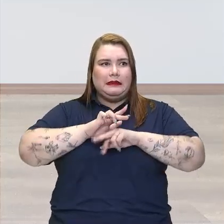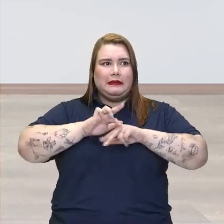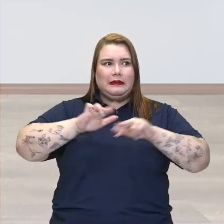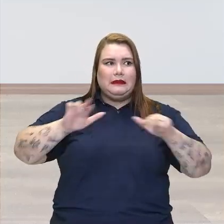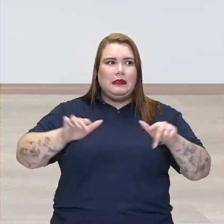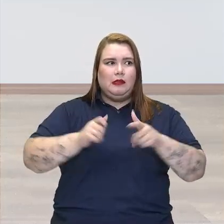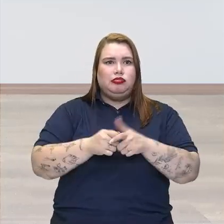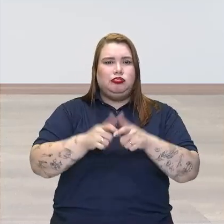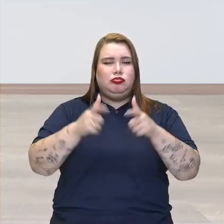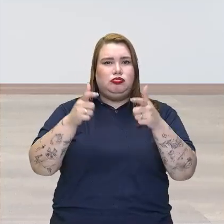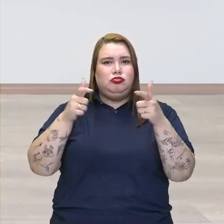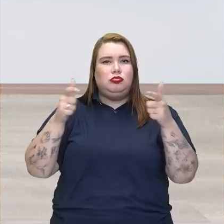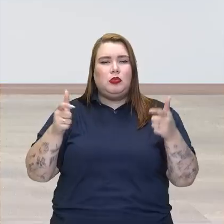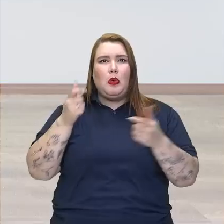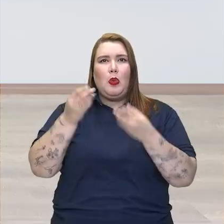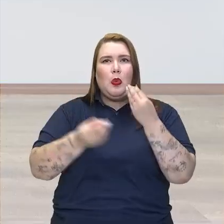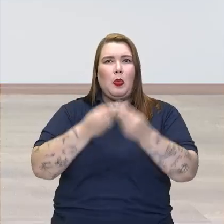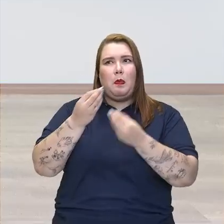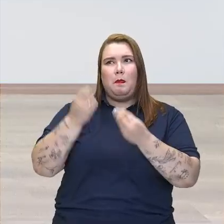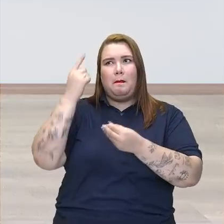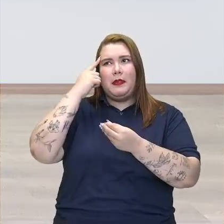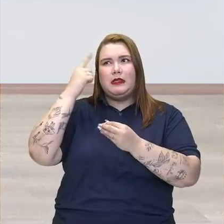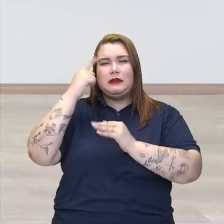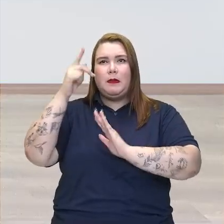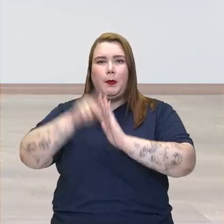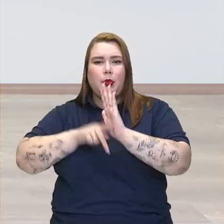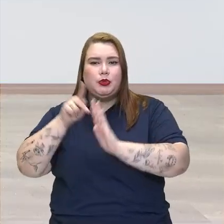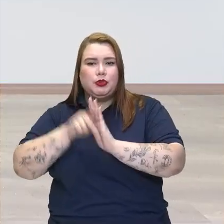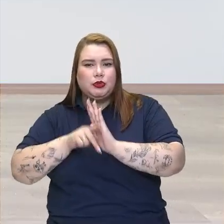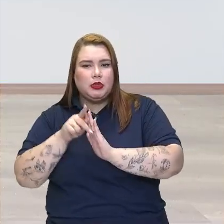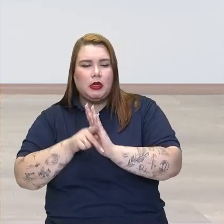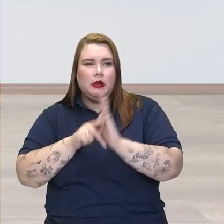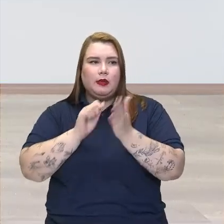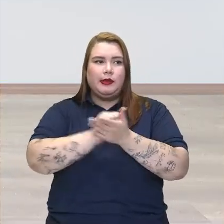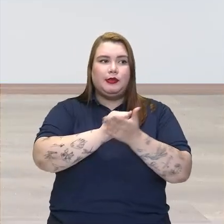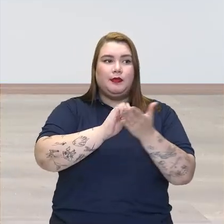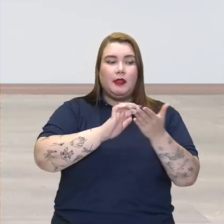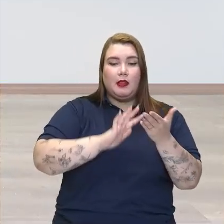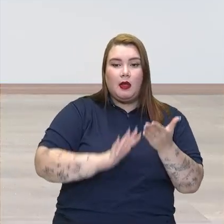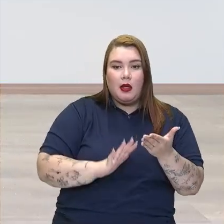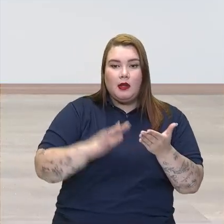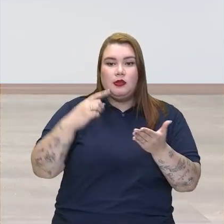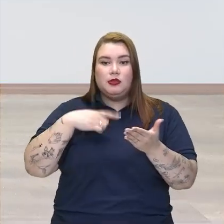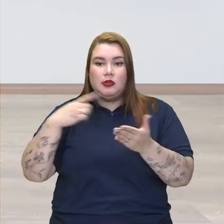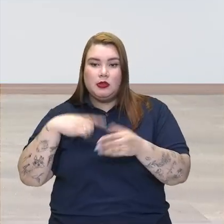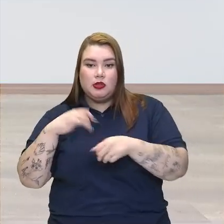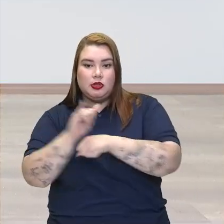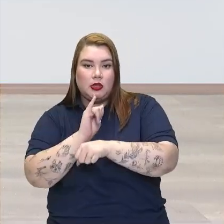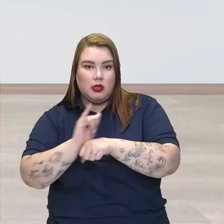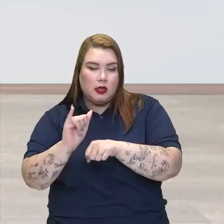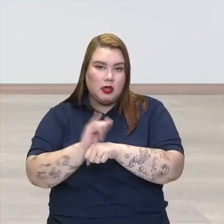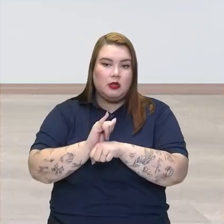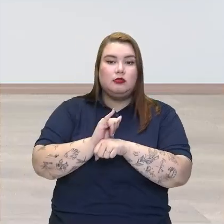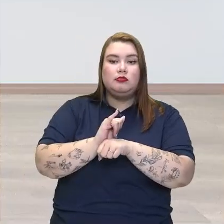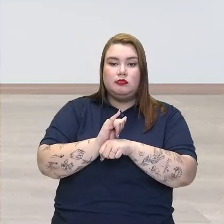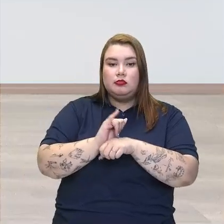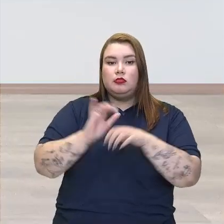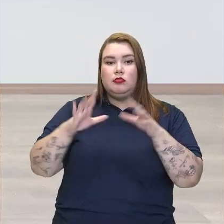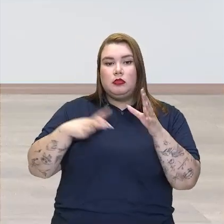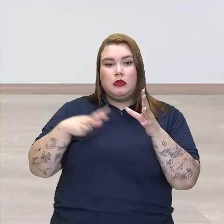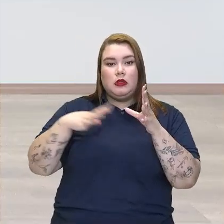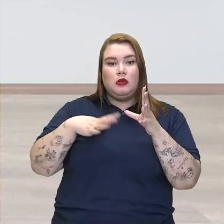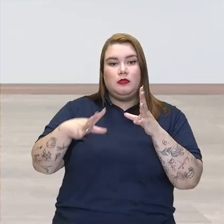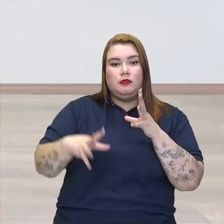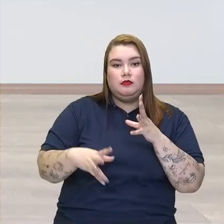Como fazer, como pensar projetos, como pensar atividades que envolvam metodologias ativas que